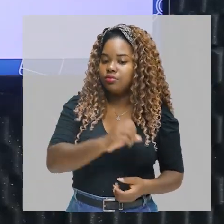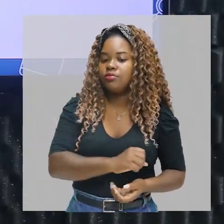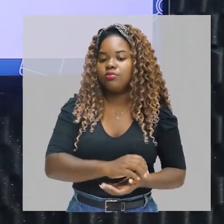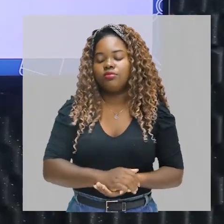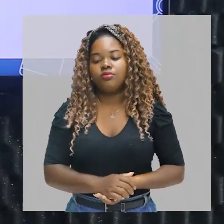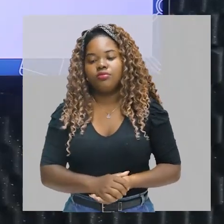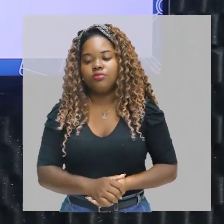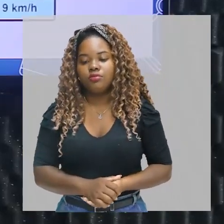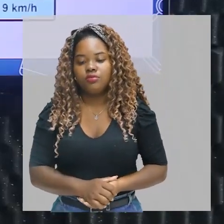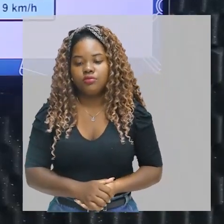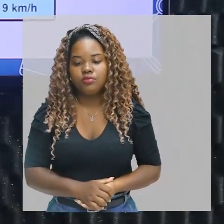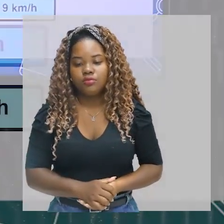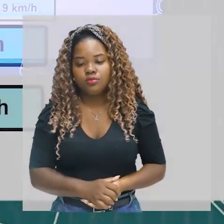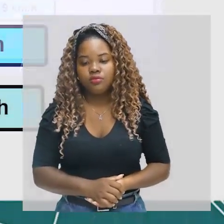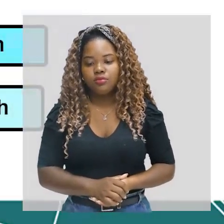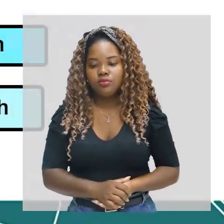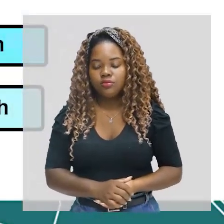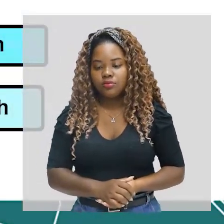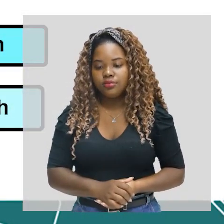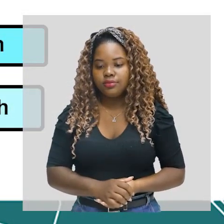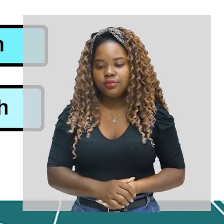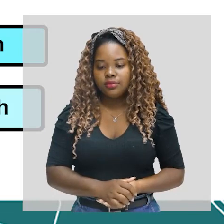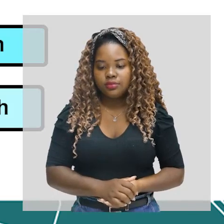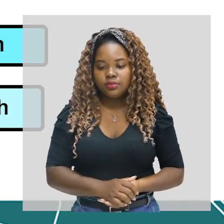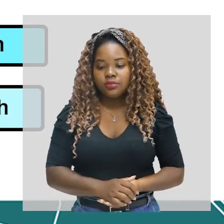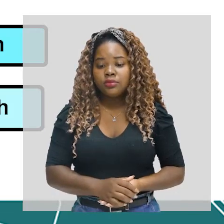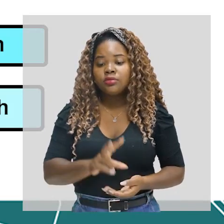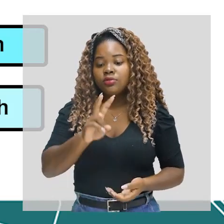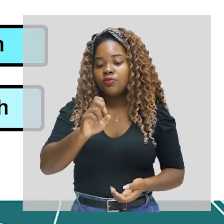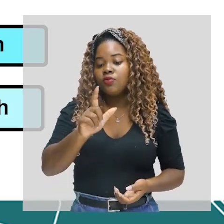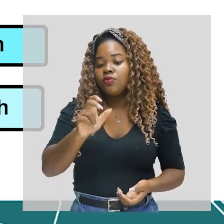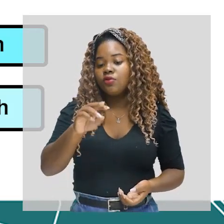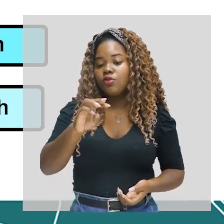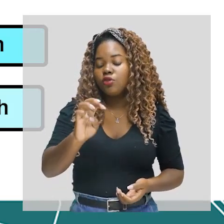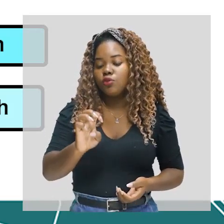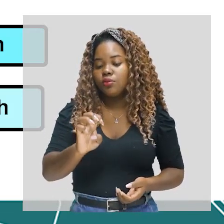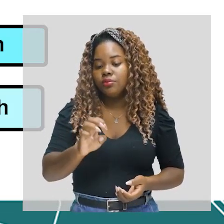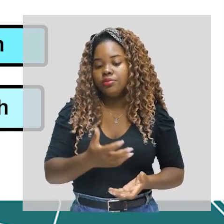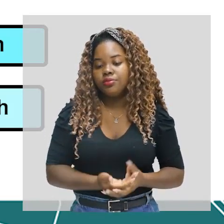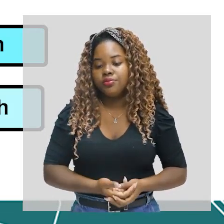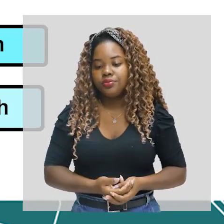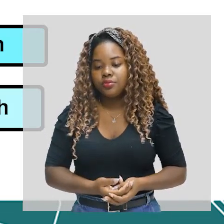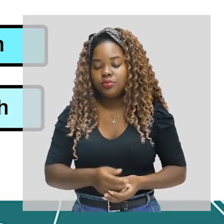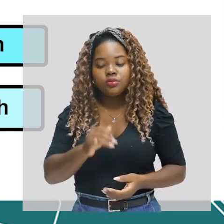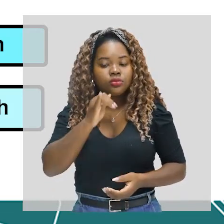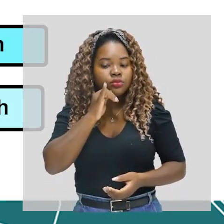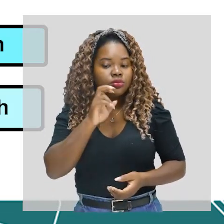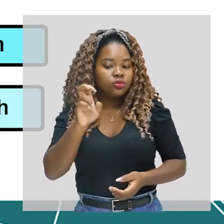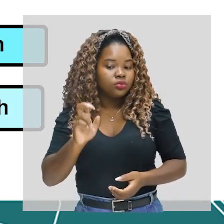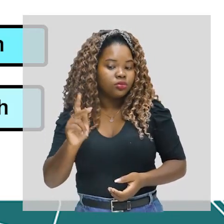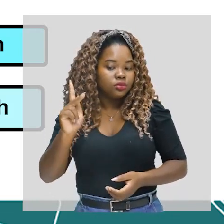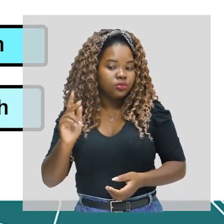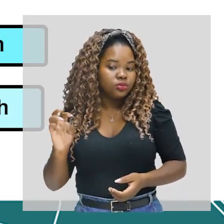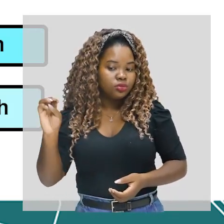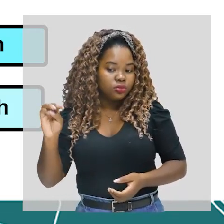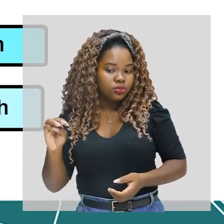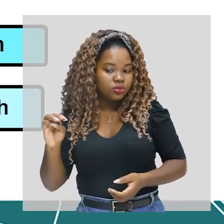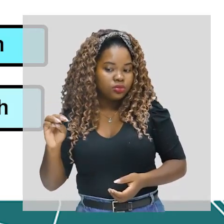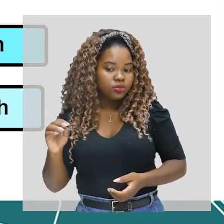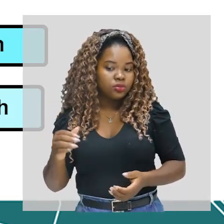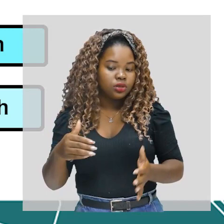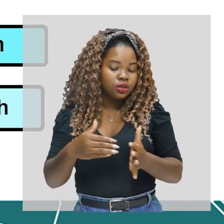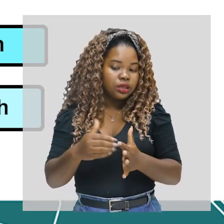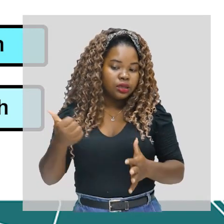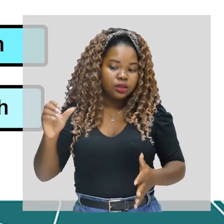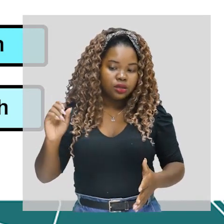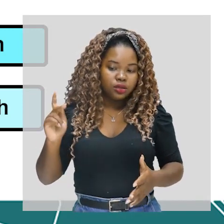intensidade e baixei o volume. E quando nós falamos de volume, ó, por exemplo, ela correu 5 km a